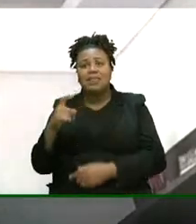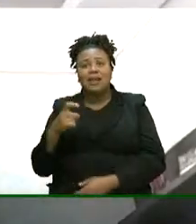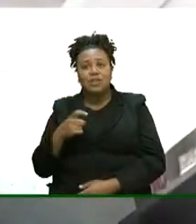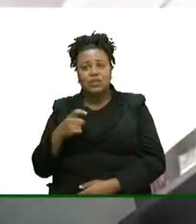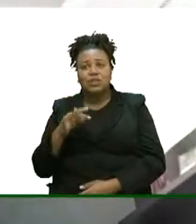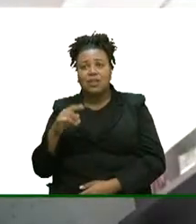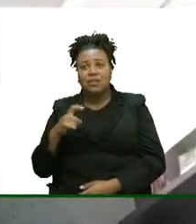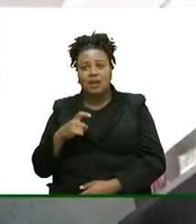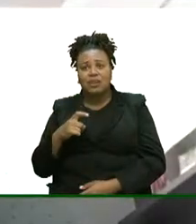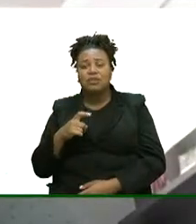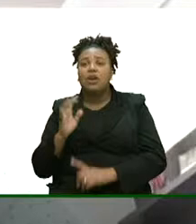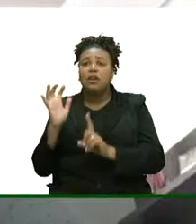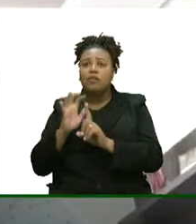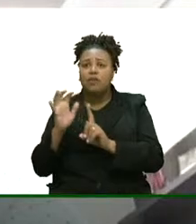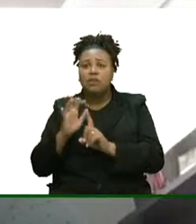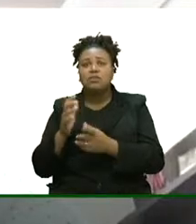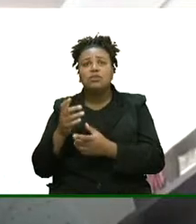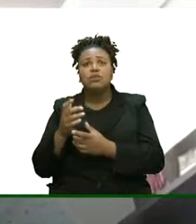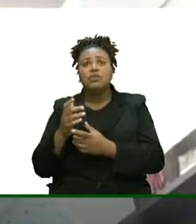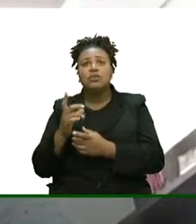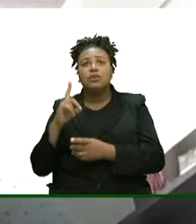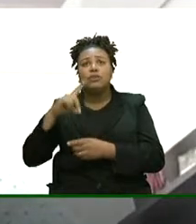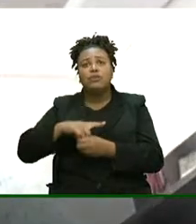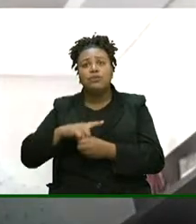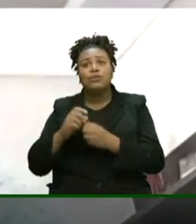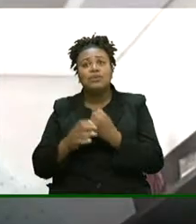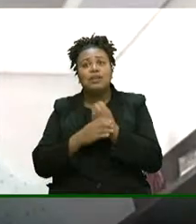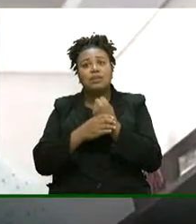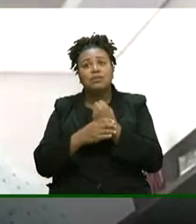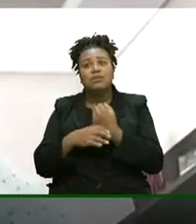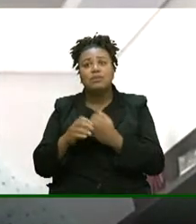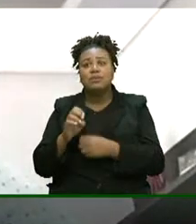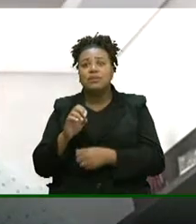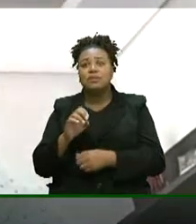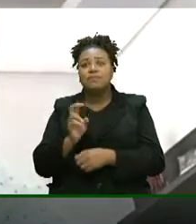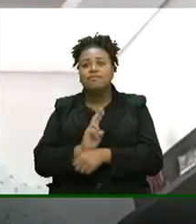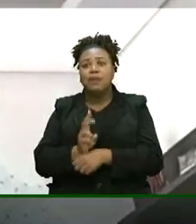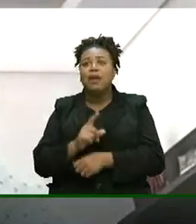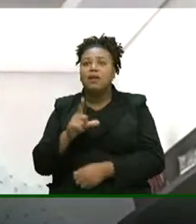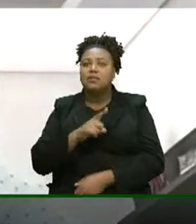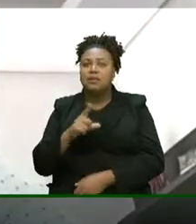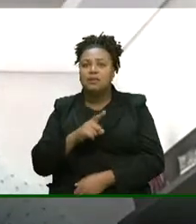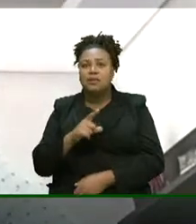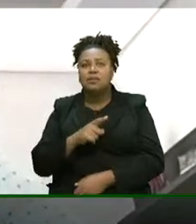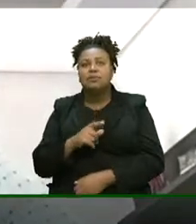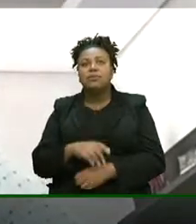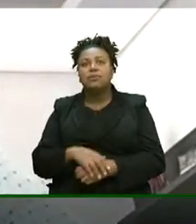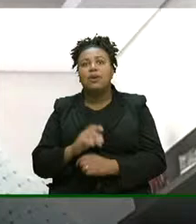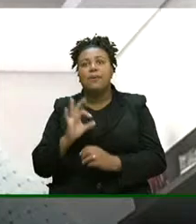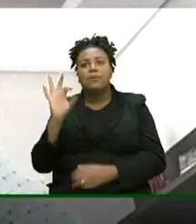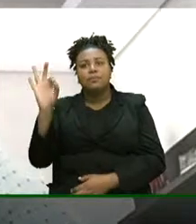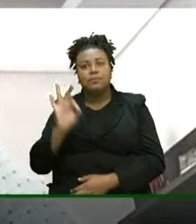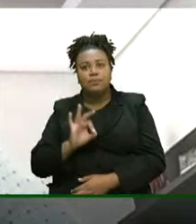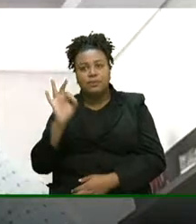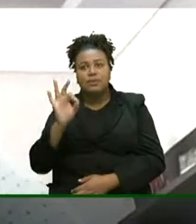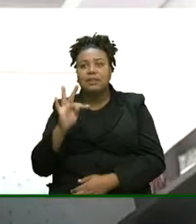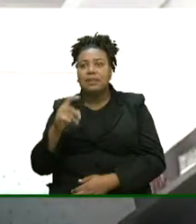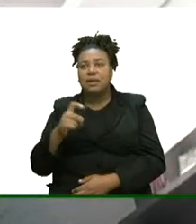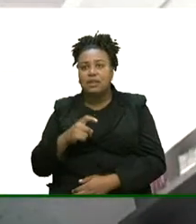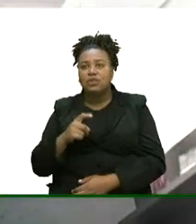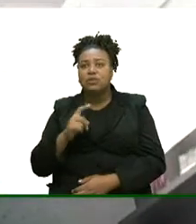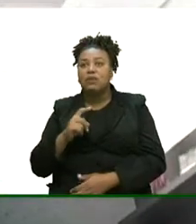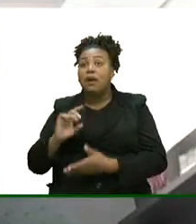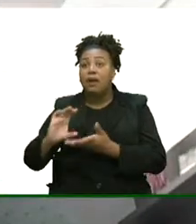taxas impactam no Fundo Estadual de Segurança. Então, nós teríamos aí, haja vista que um percentual das taxas